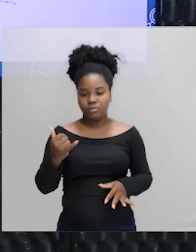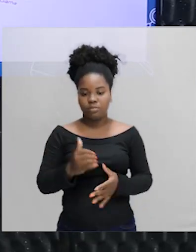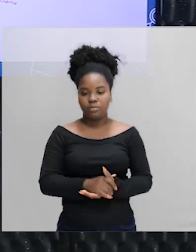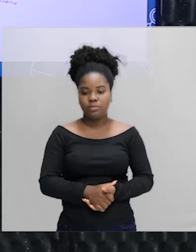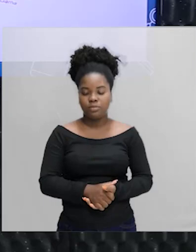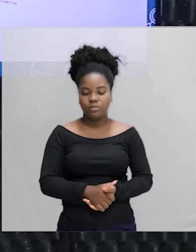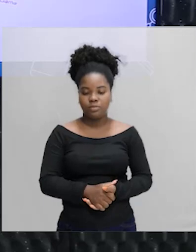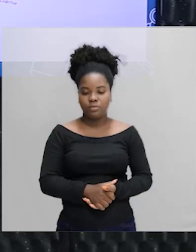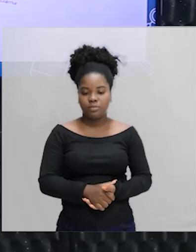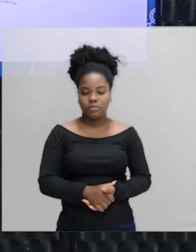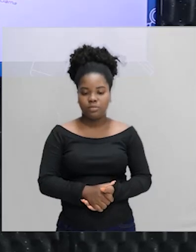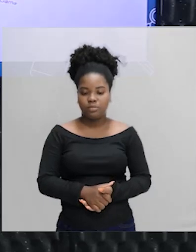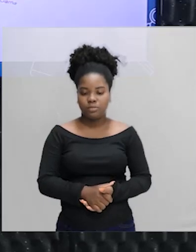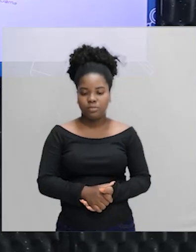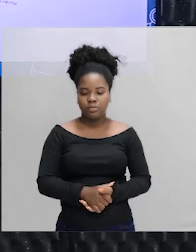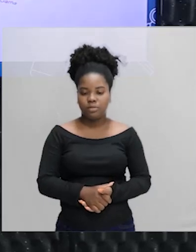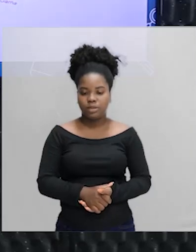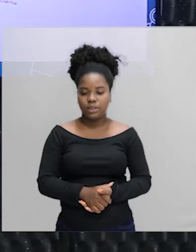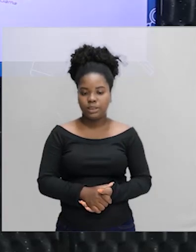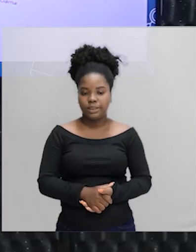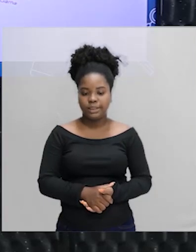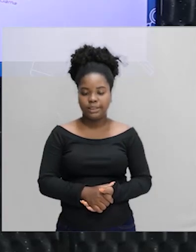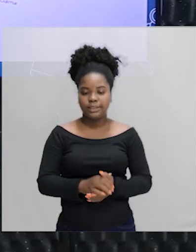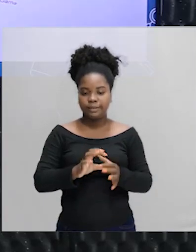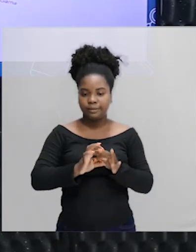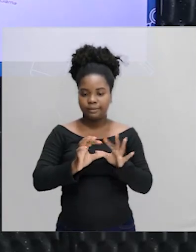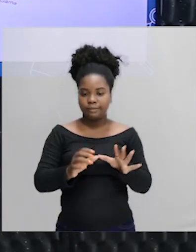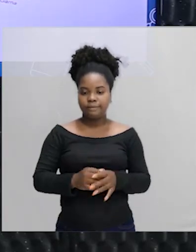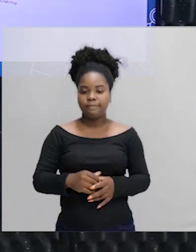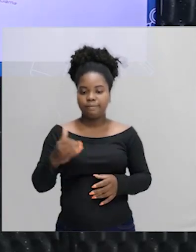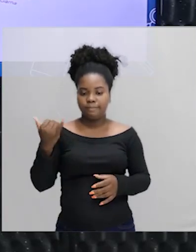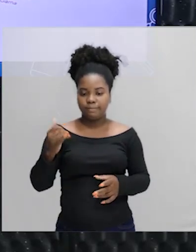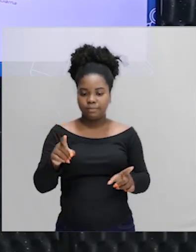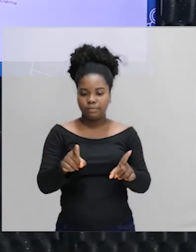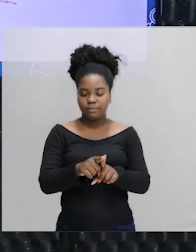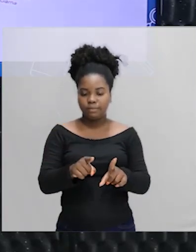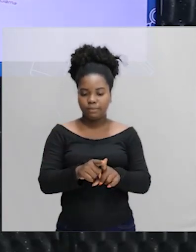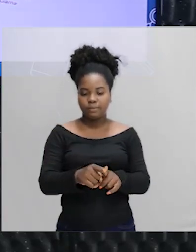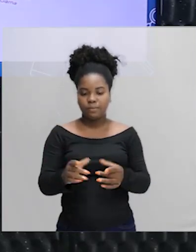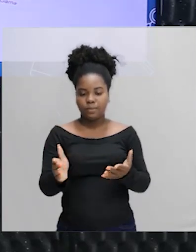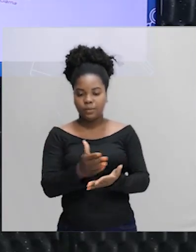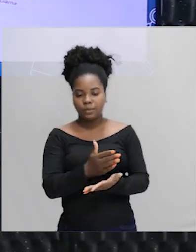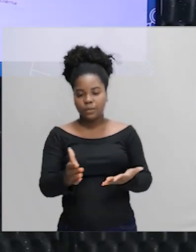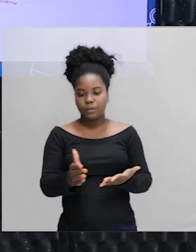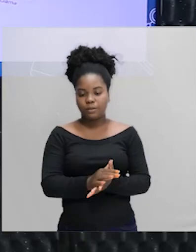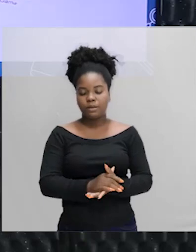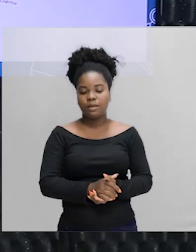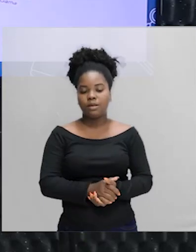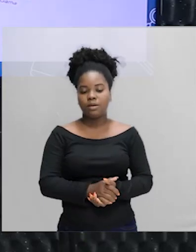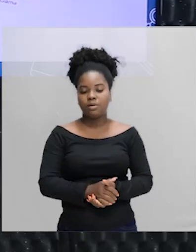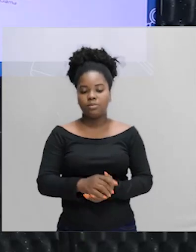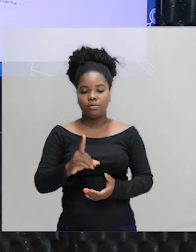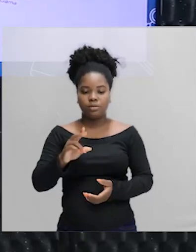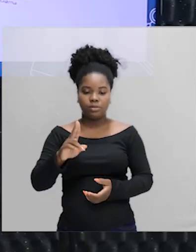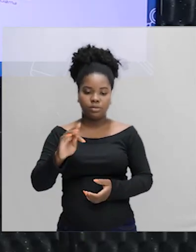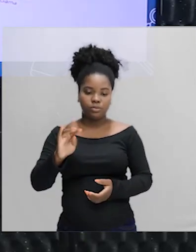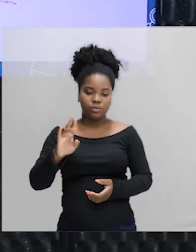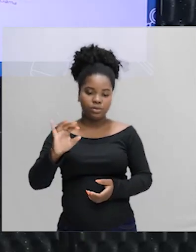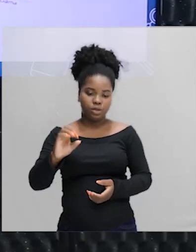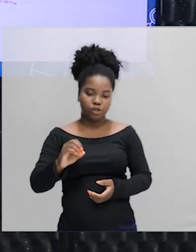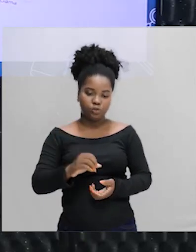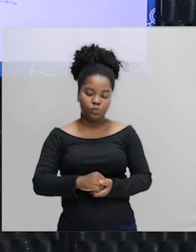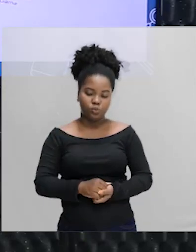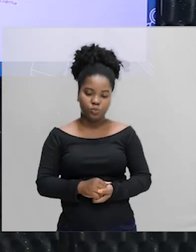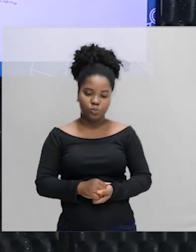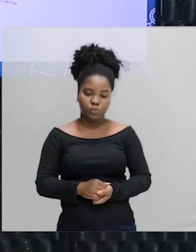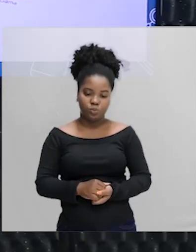o processo de fusão, nós temos a liberação de energia e a formação de algumas partículas, como o neutrino,